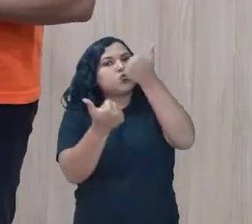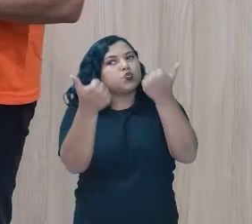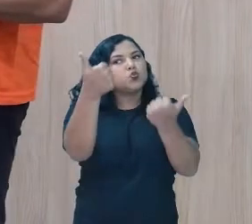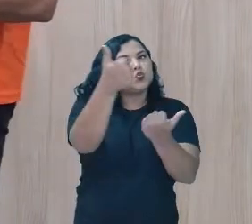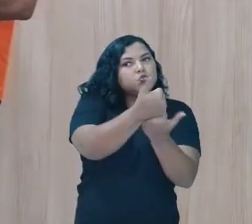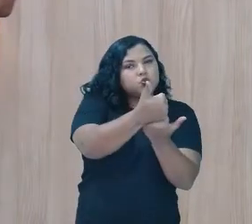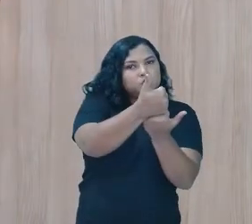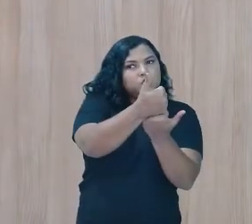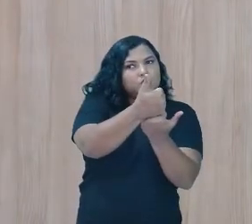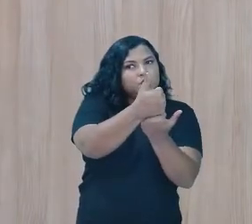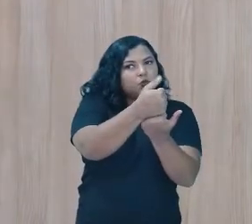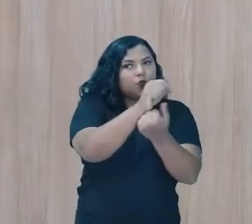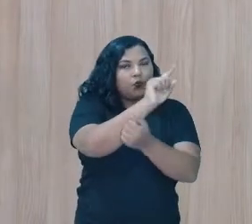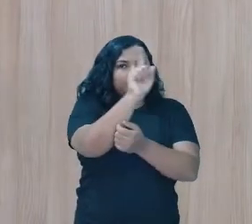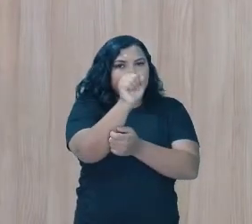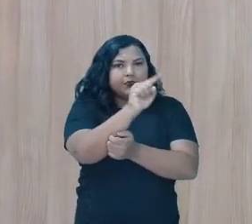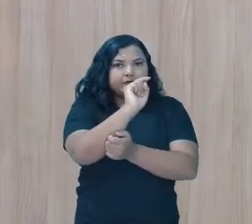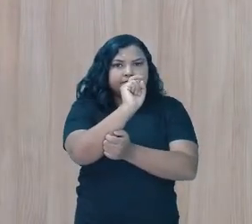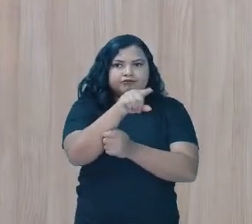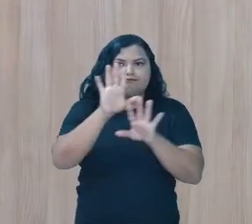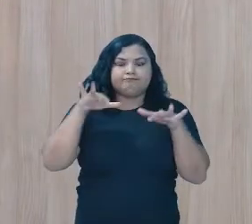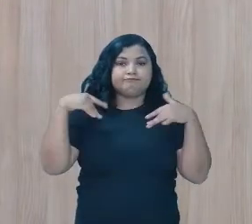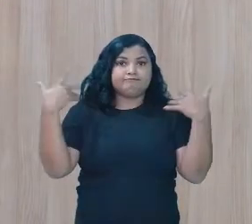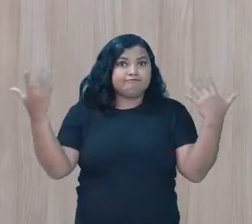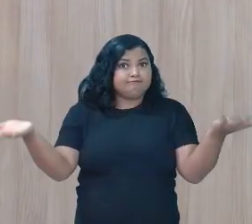aí a interrogação por uma